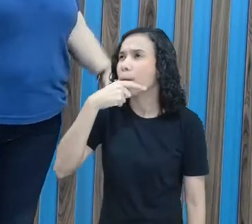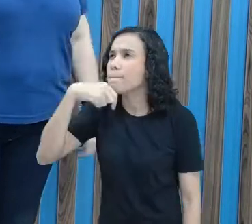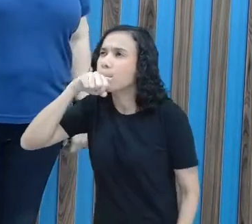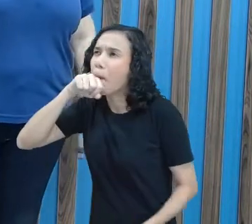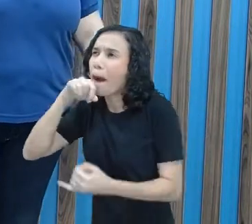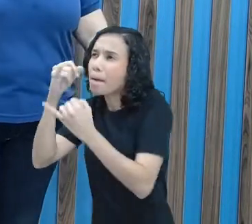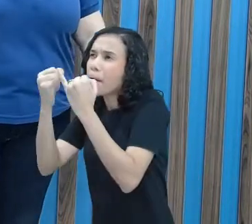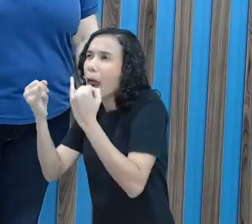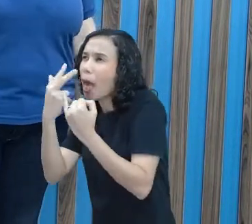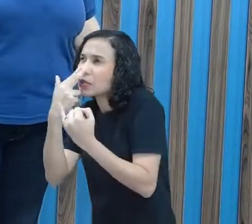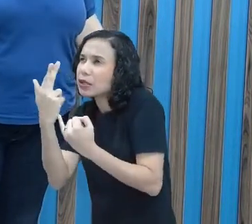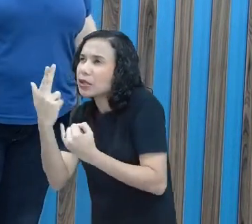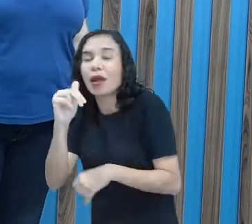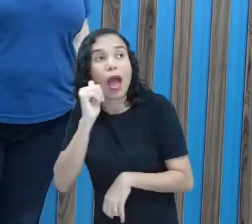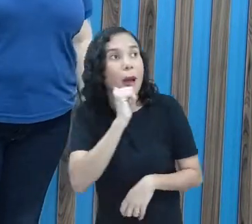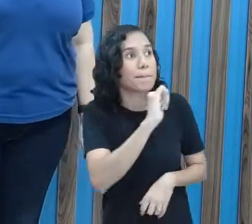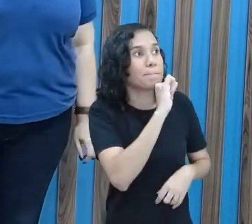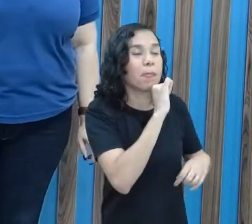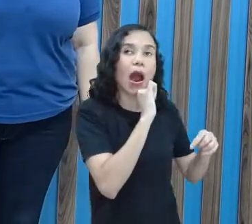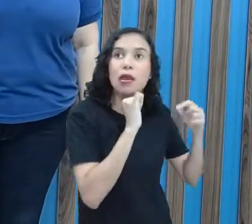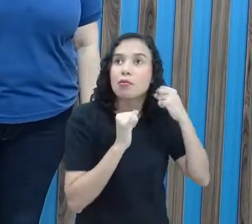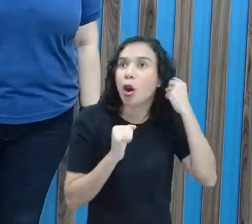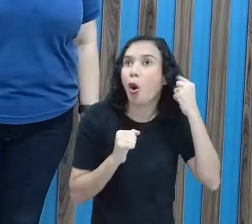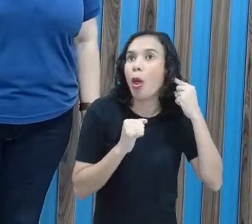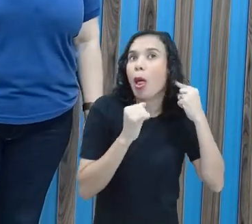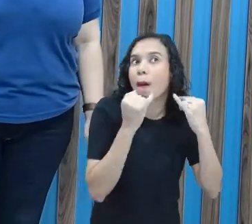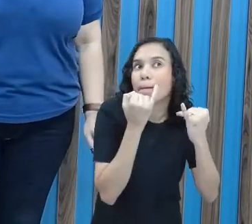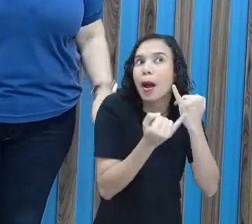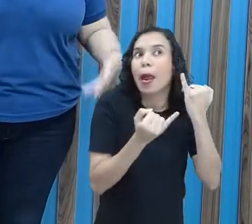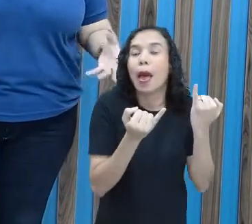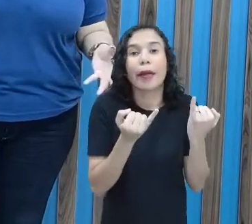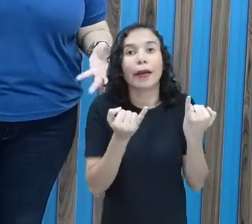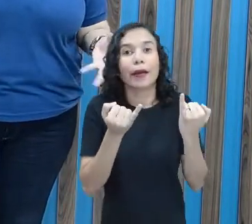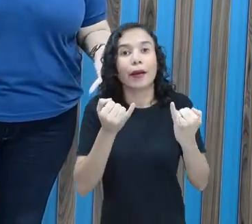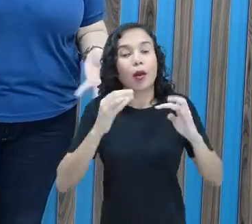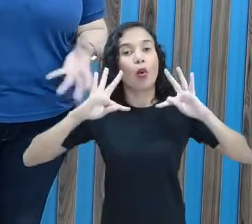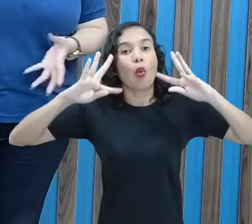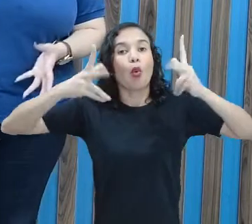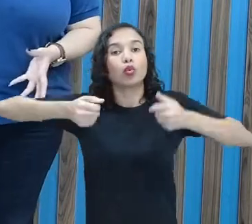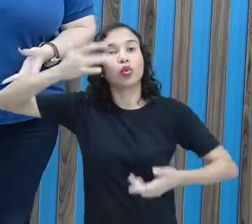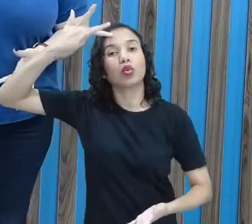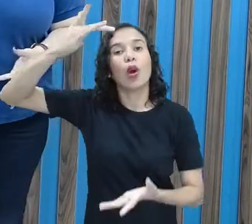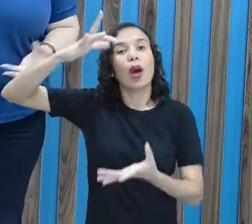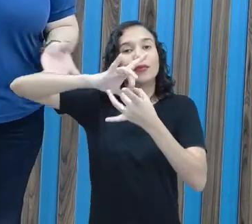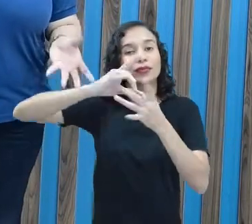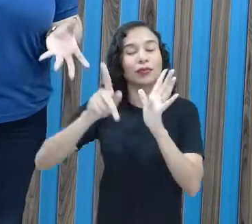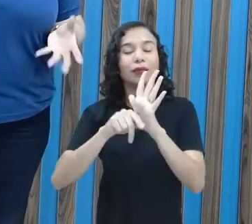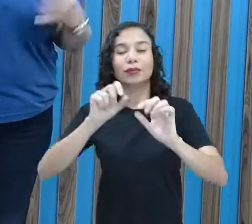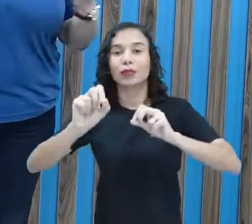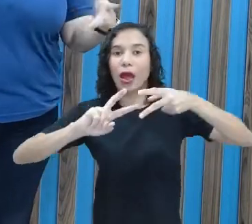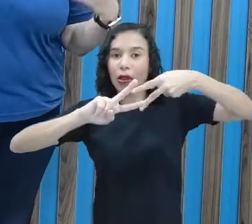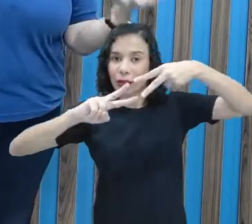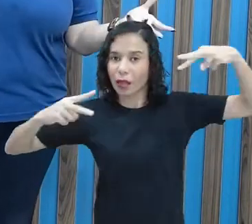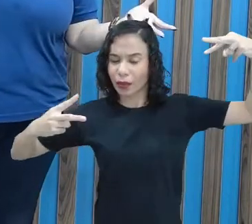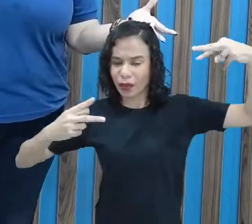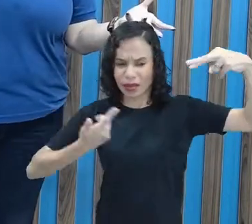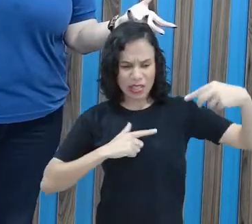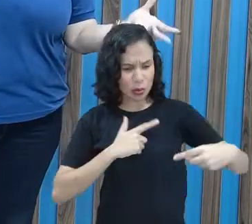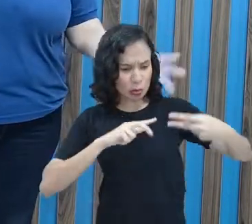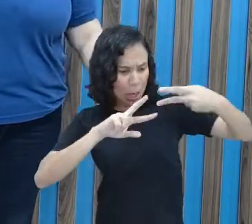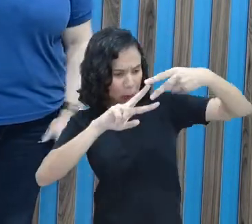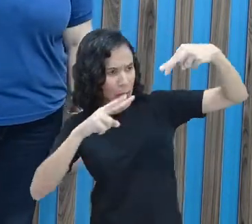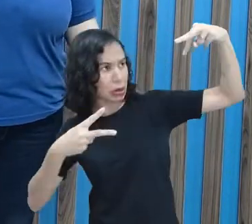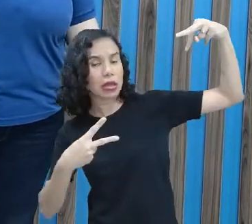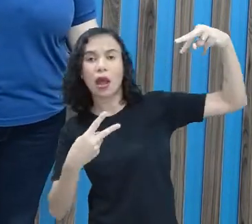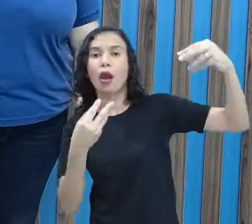puxei a orelha aqui, é a orelha da minha mãe, né? Pois é, tudo isso está relacionado ao DNA. Sem o DNA, a gente não